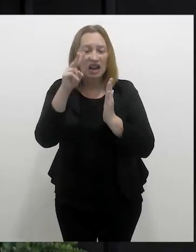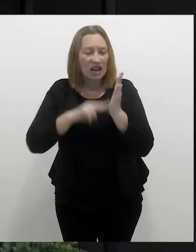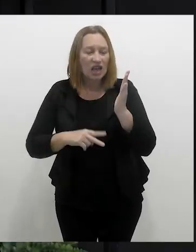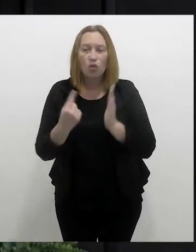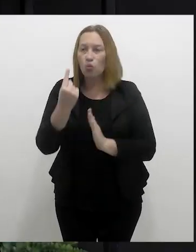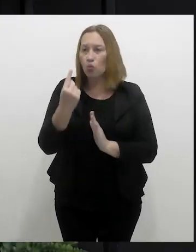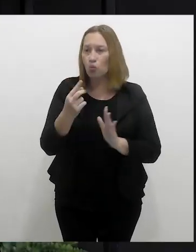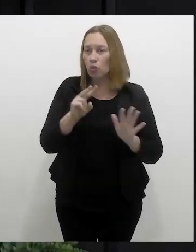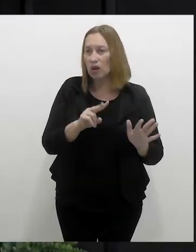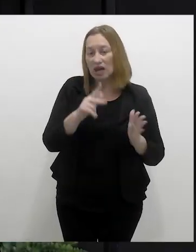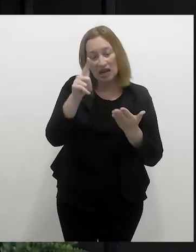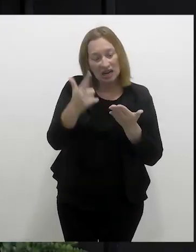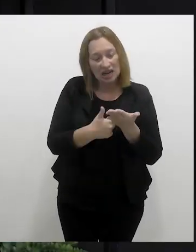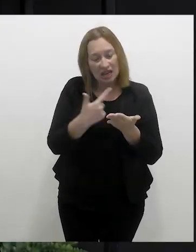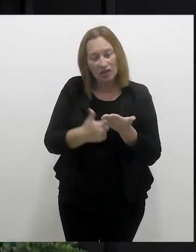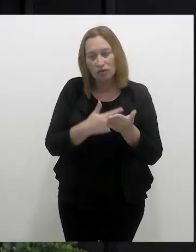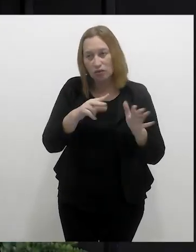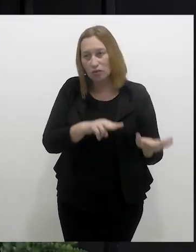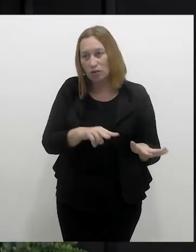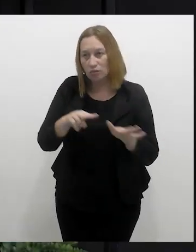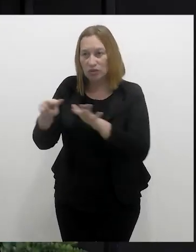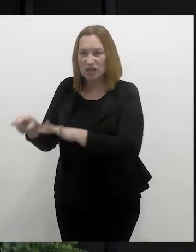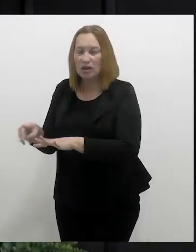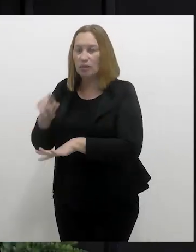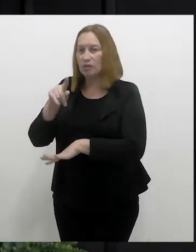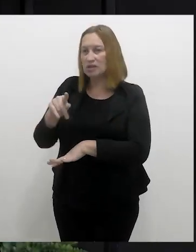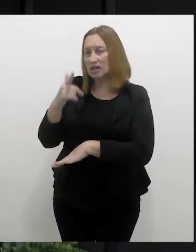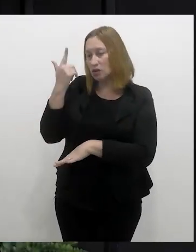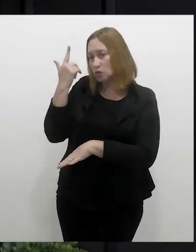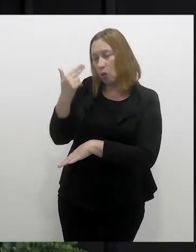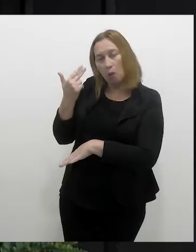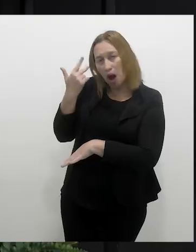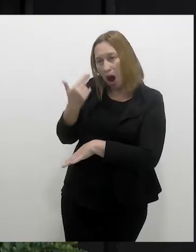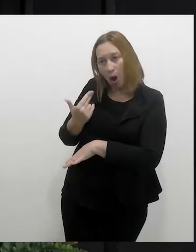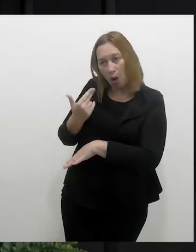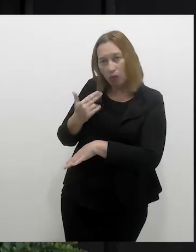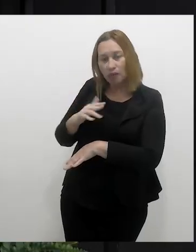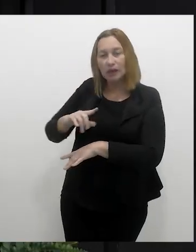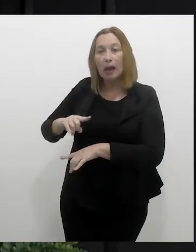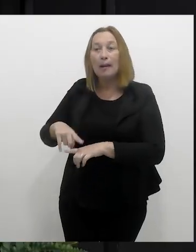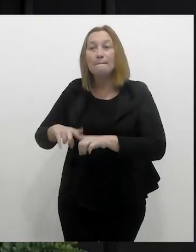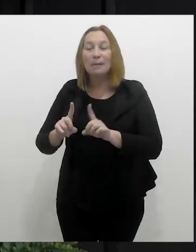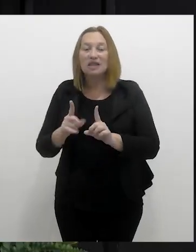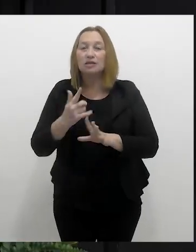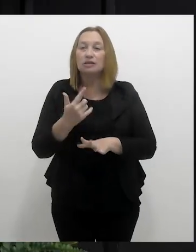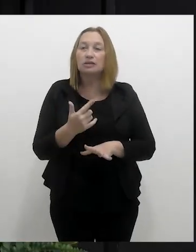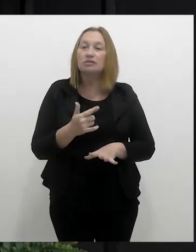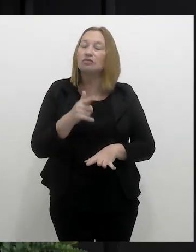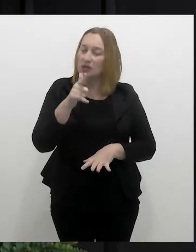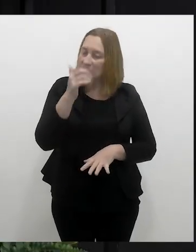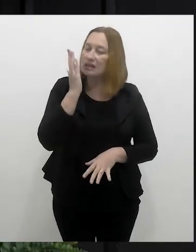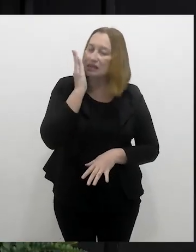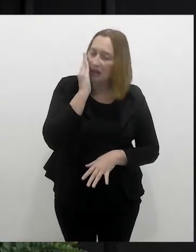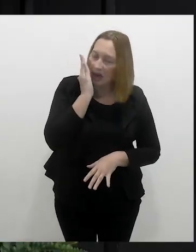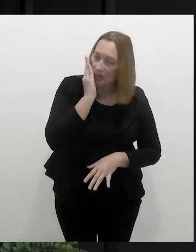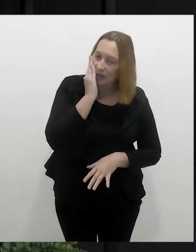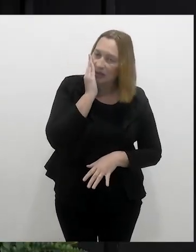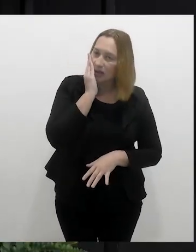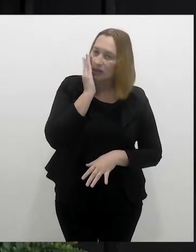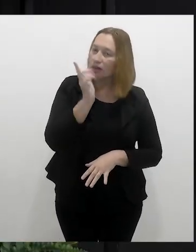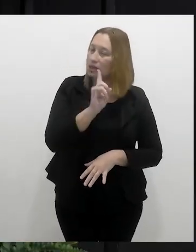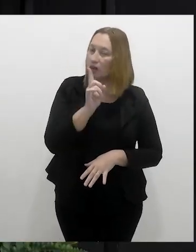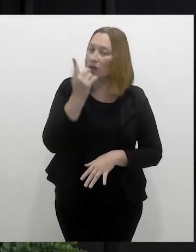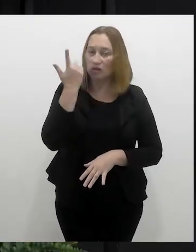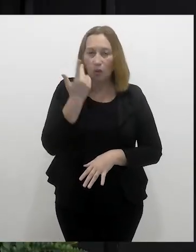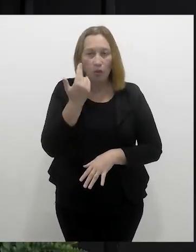por semana. Para você pode parecer redundante ou algo assim trivial, mas você